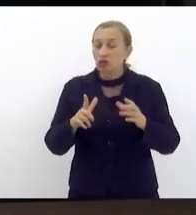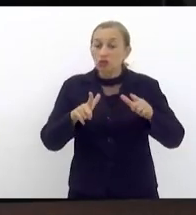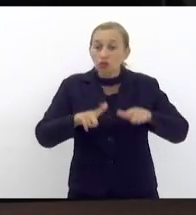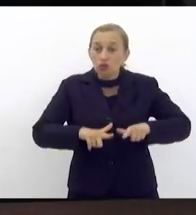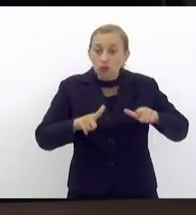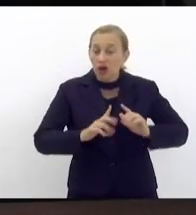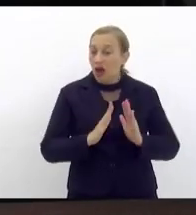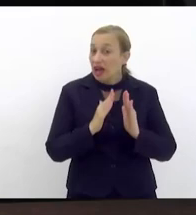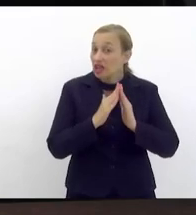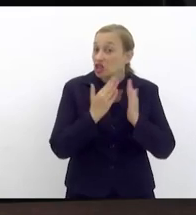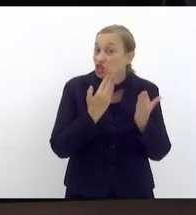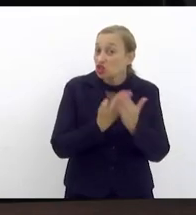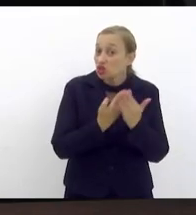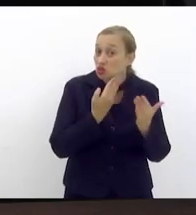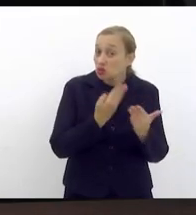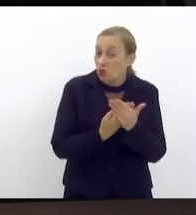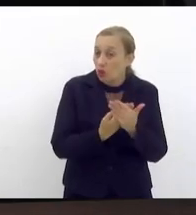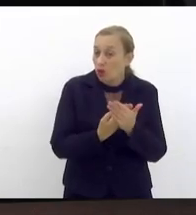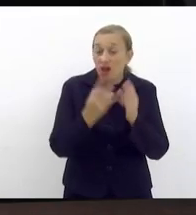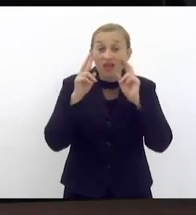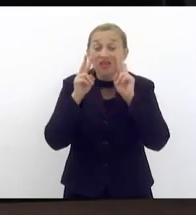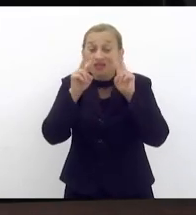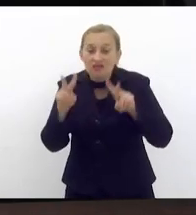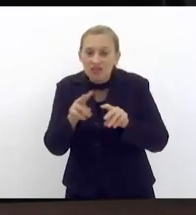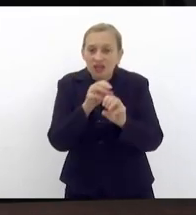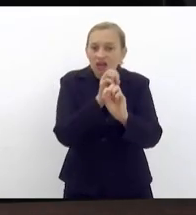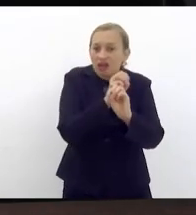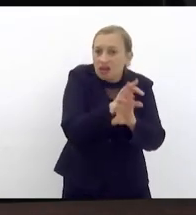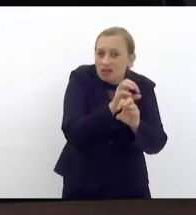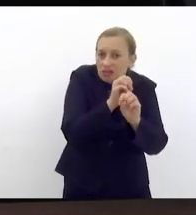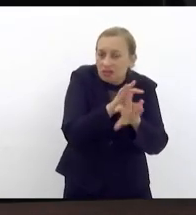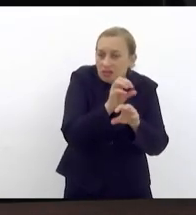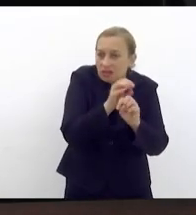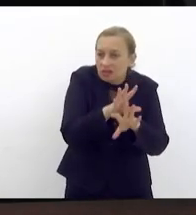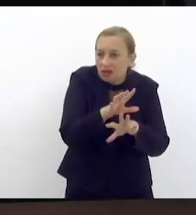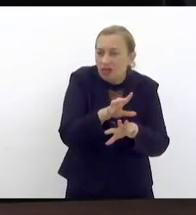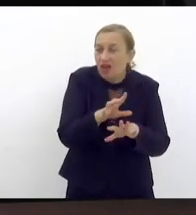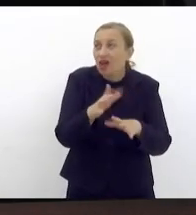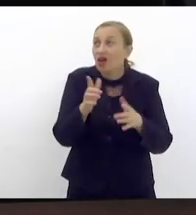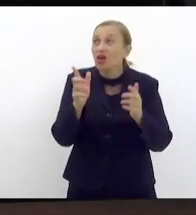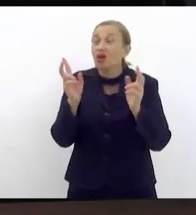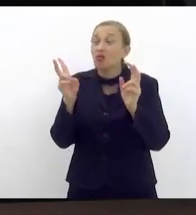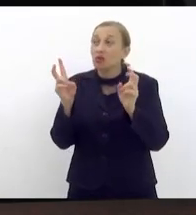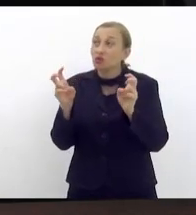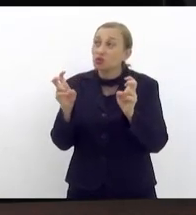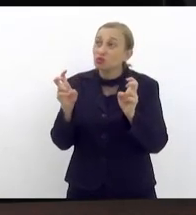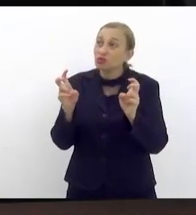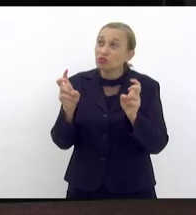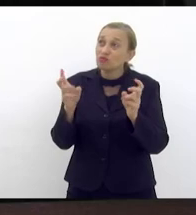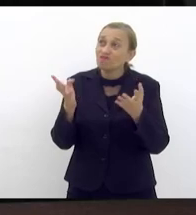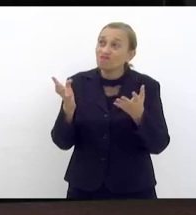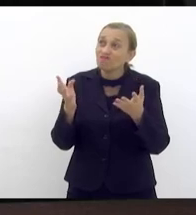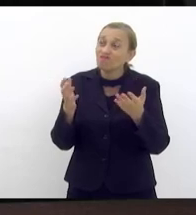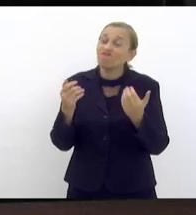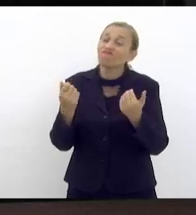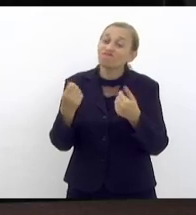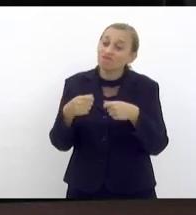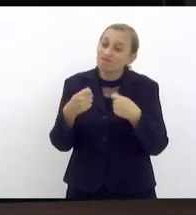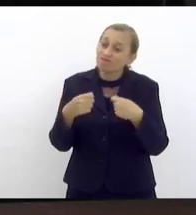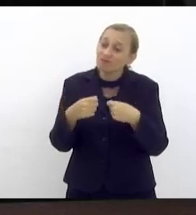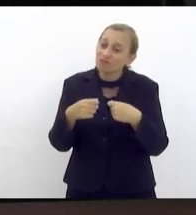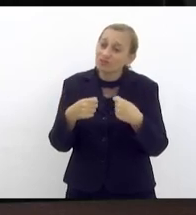que Visa educar Isso realmente é um caso que precisa